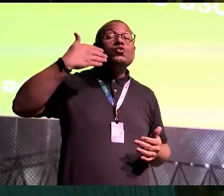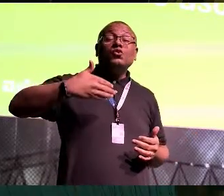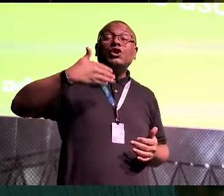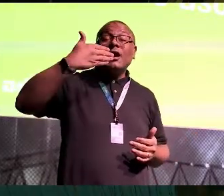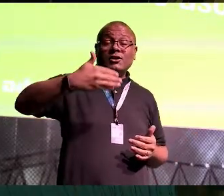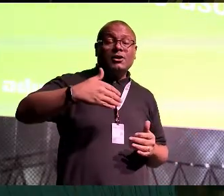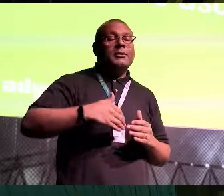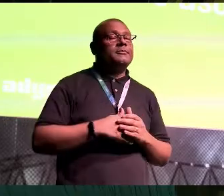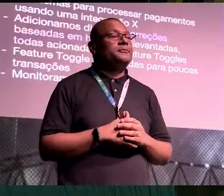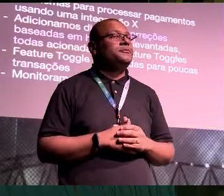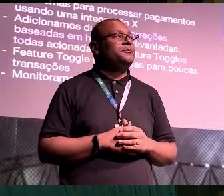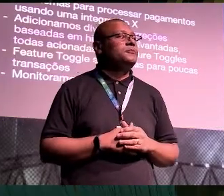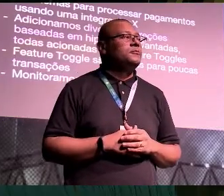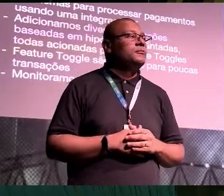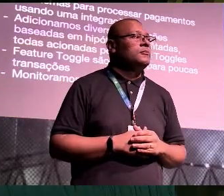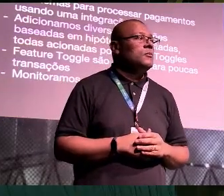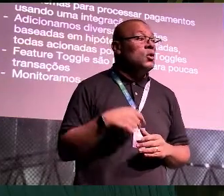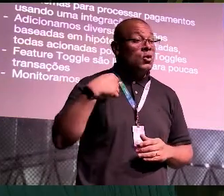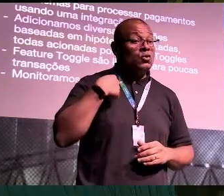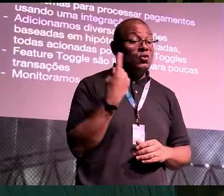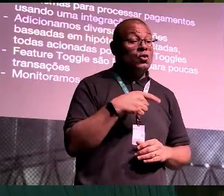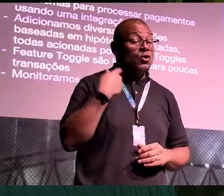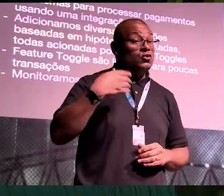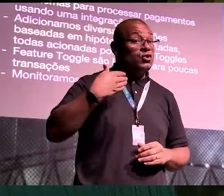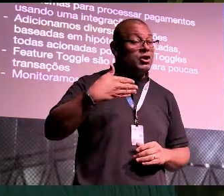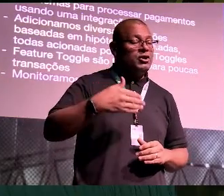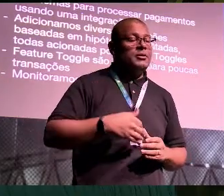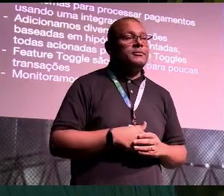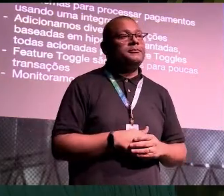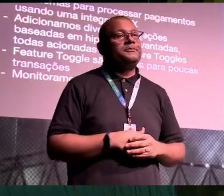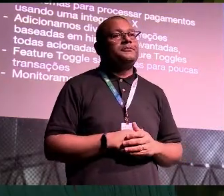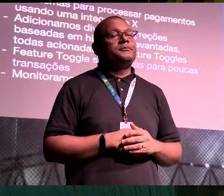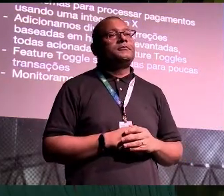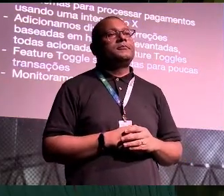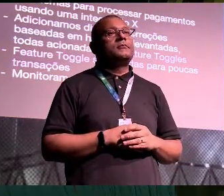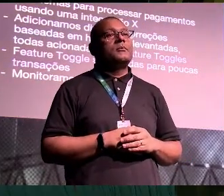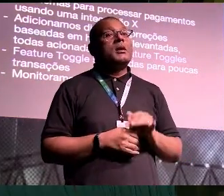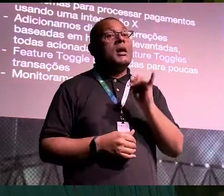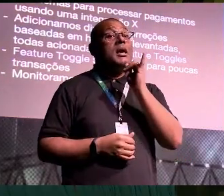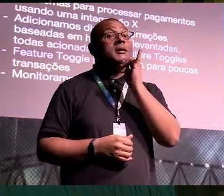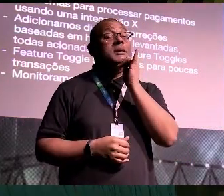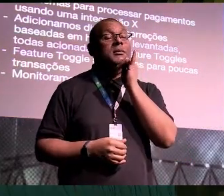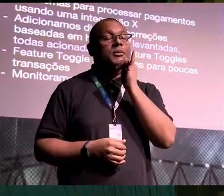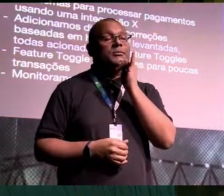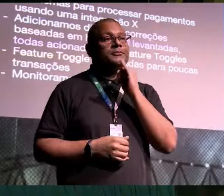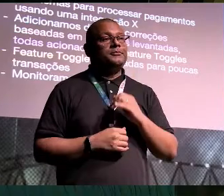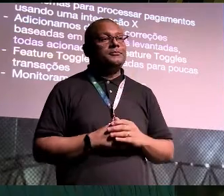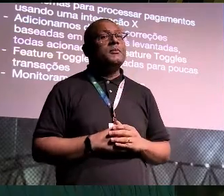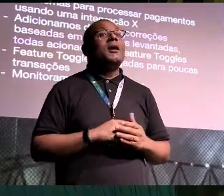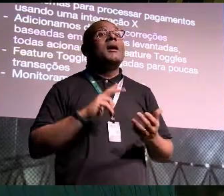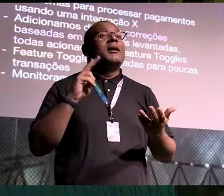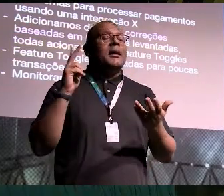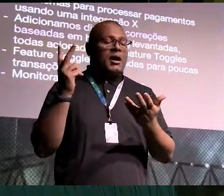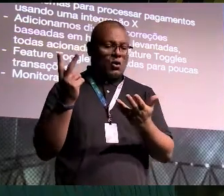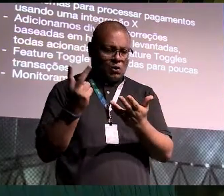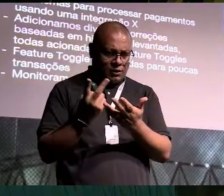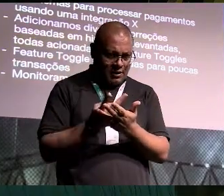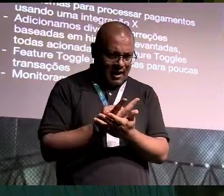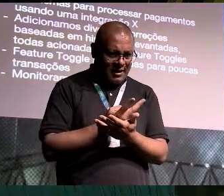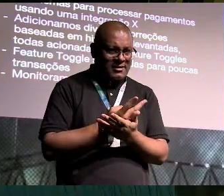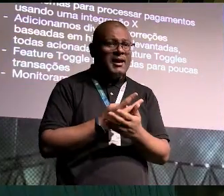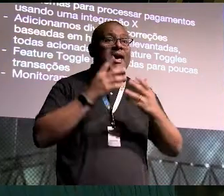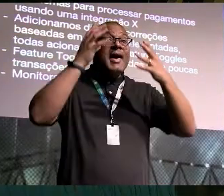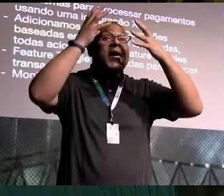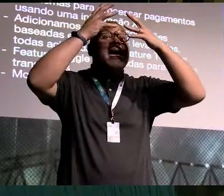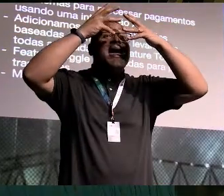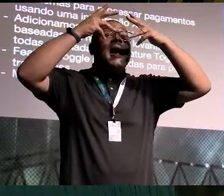dos feature toggles, no nosso dia a dia, na verdade, né? Vou pegar um exemplo que acontece, é um cenário mais abstrato,